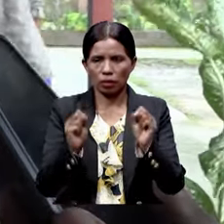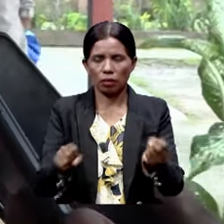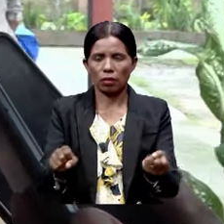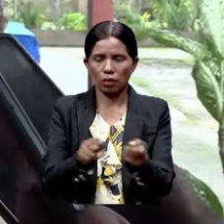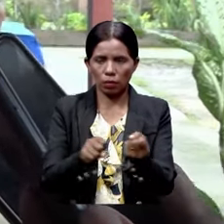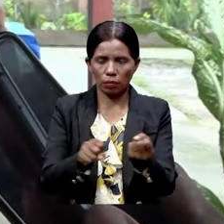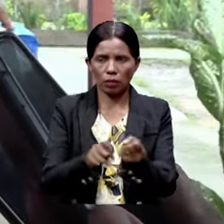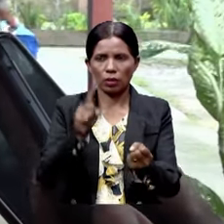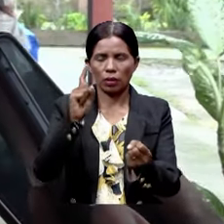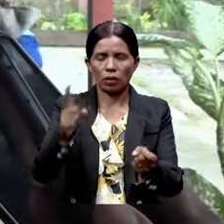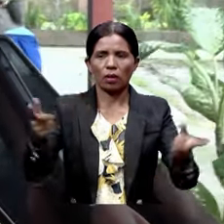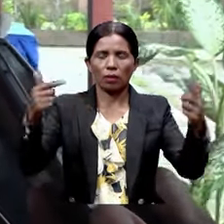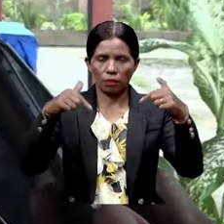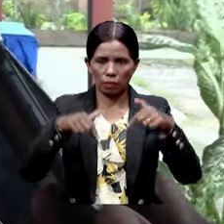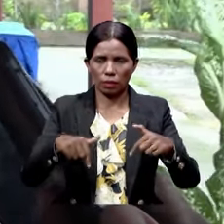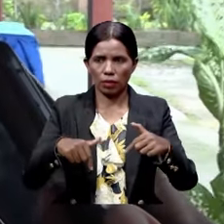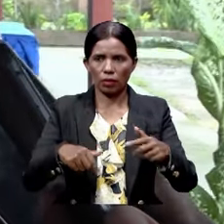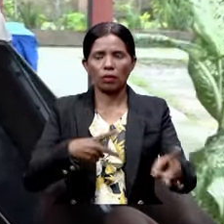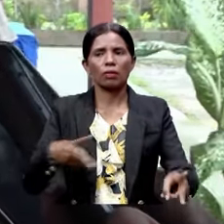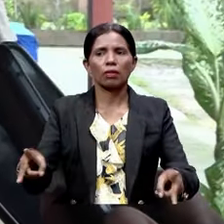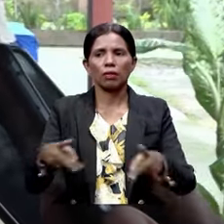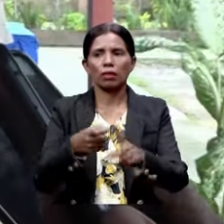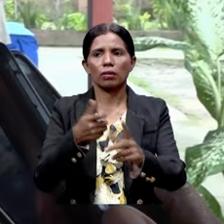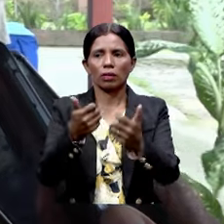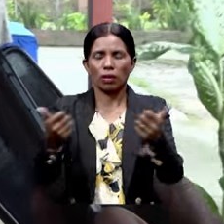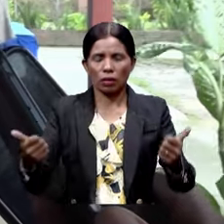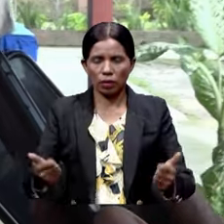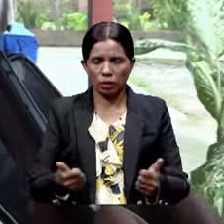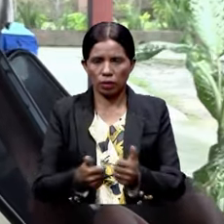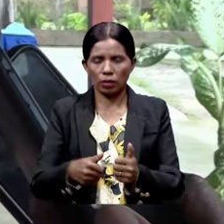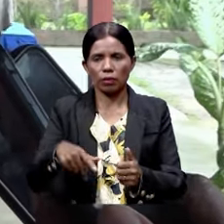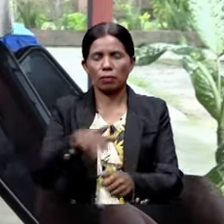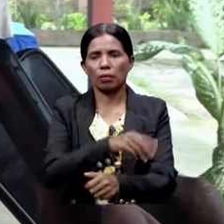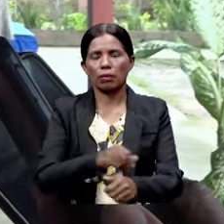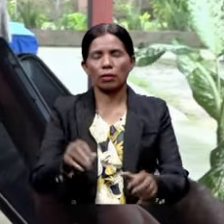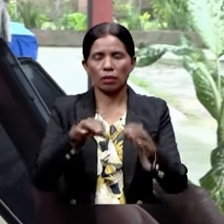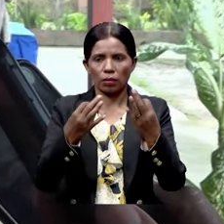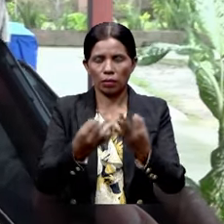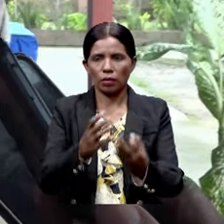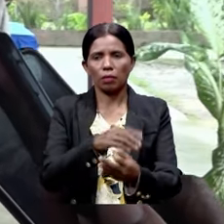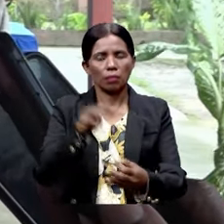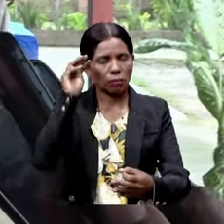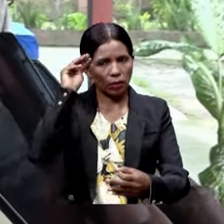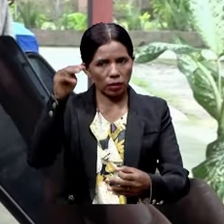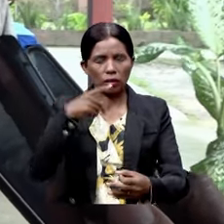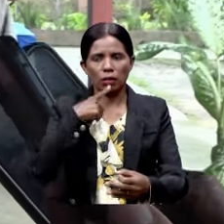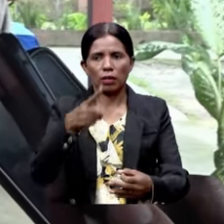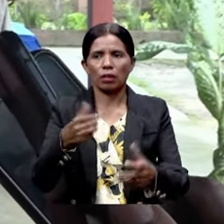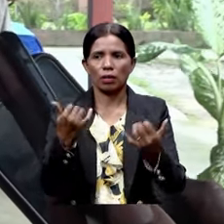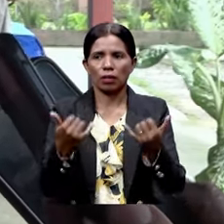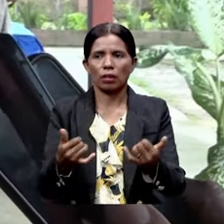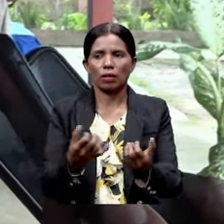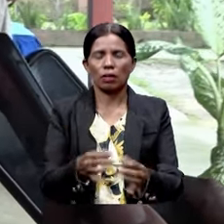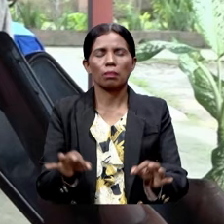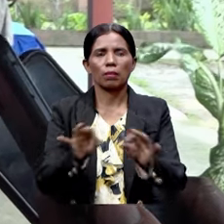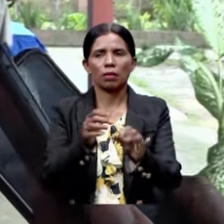contribuição ida mak mai voluntariamente a Associação dos Pais e Professores, o Ministério encoraja a catac. E da mesma papel e